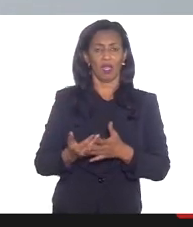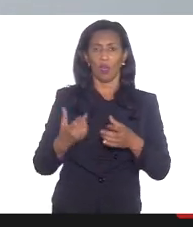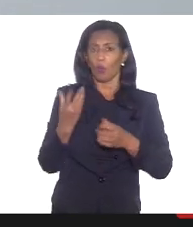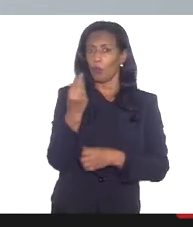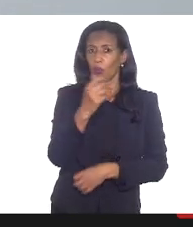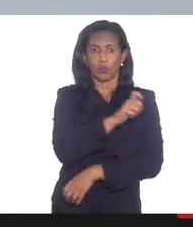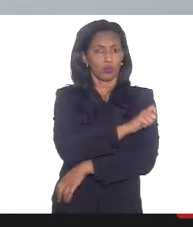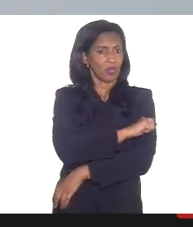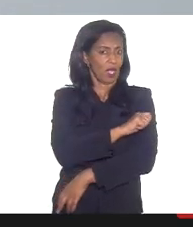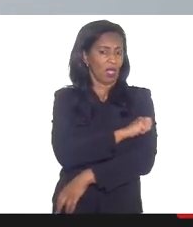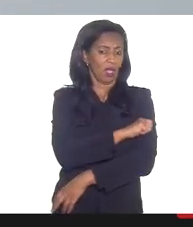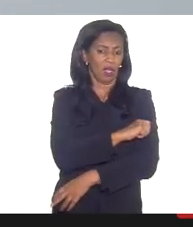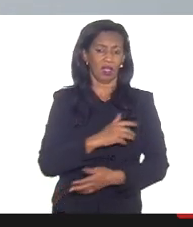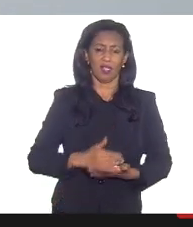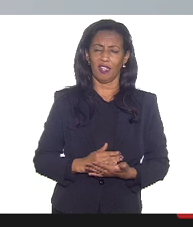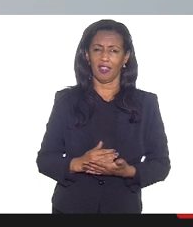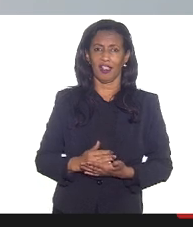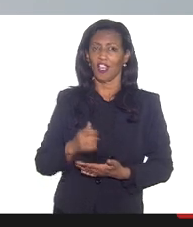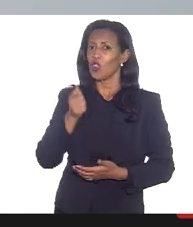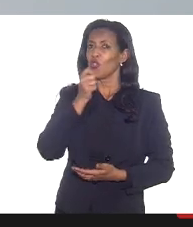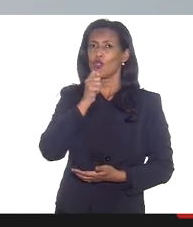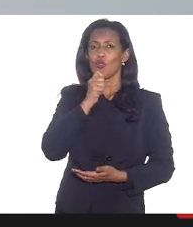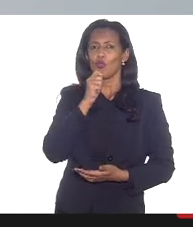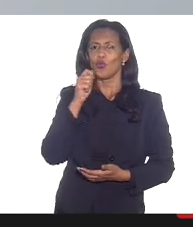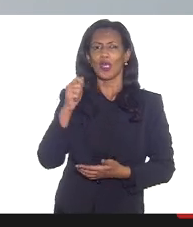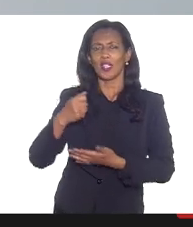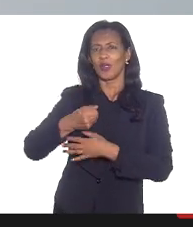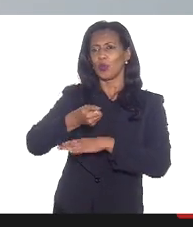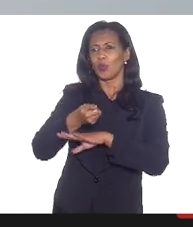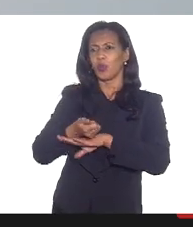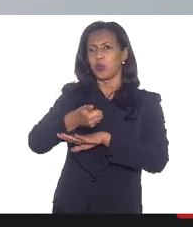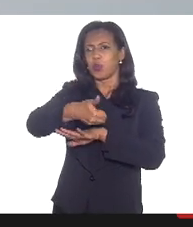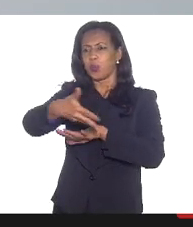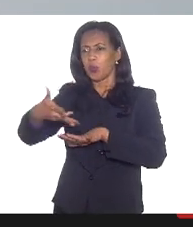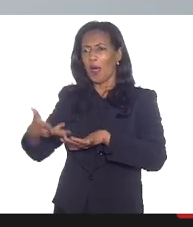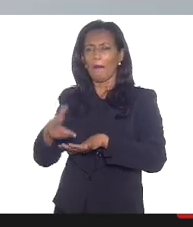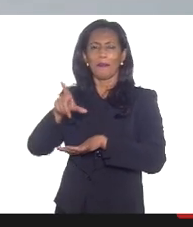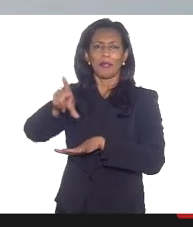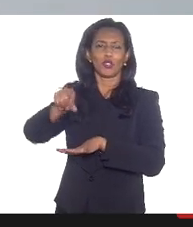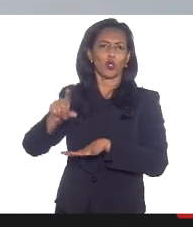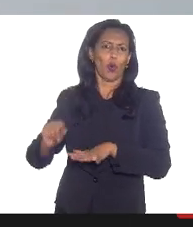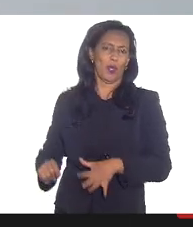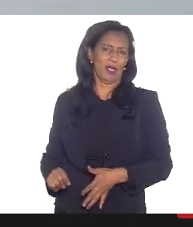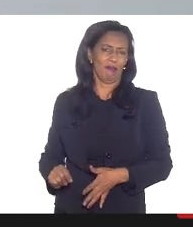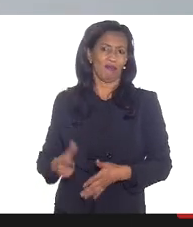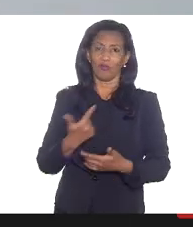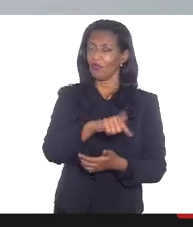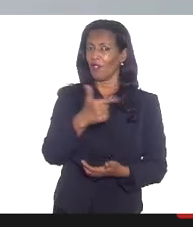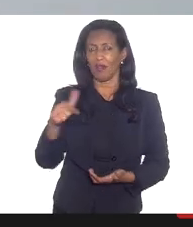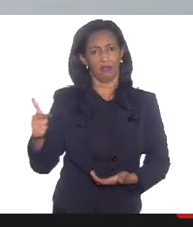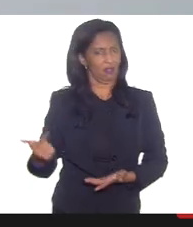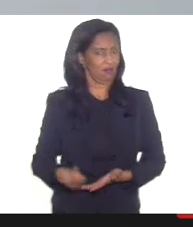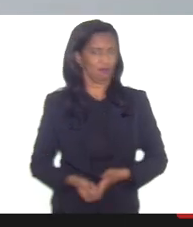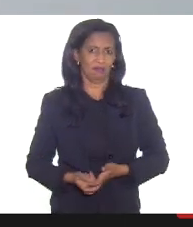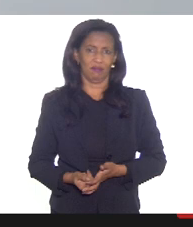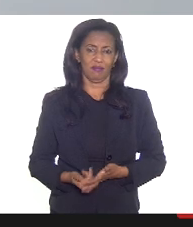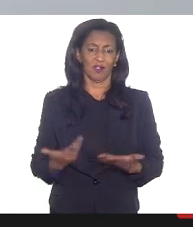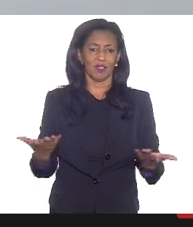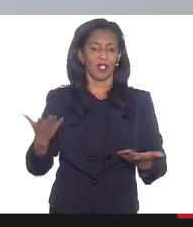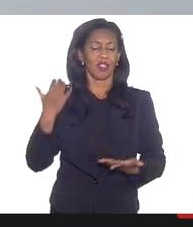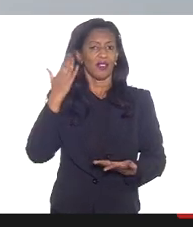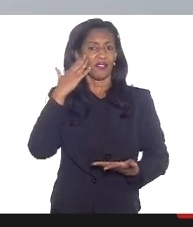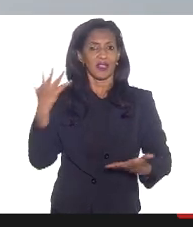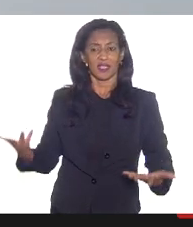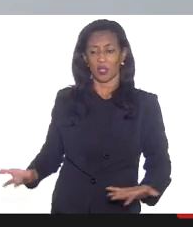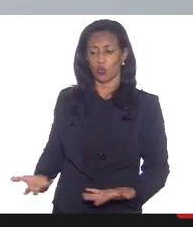desses alunos, eles não vão ter todos os itinerários para escolherem. Então, na verdade, vai fazer um estímulo